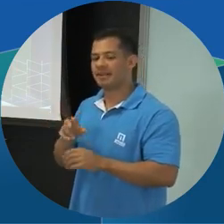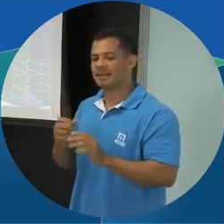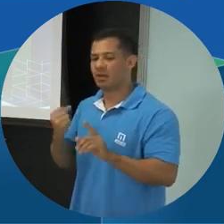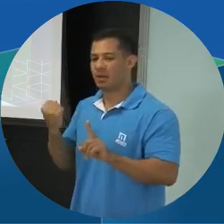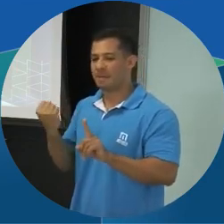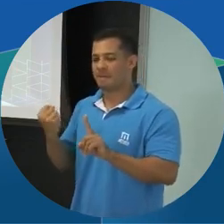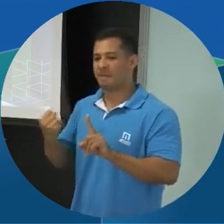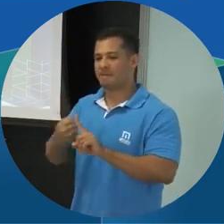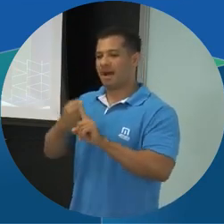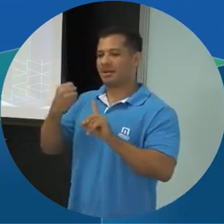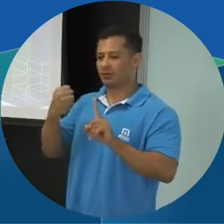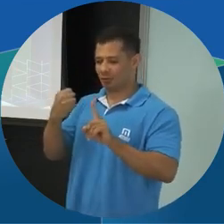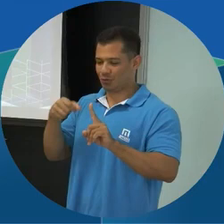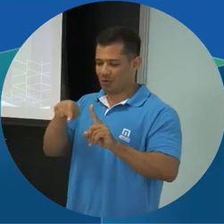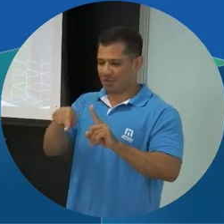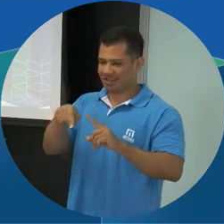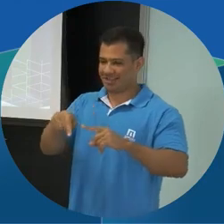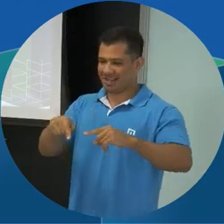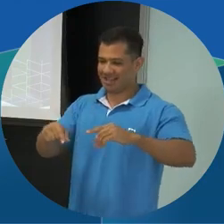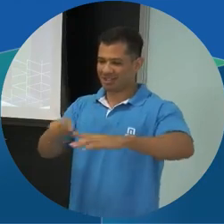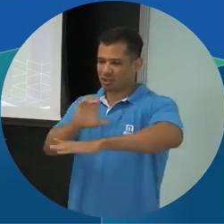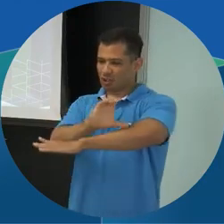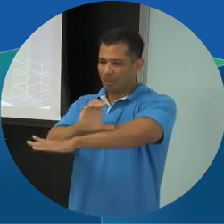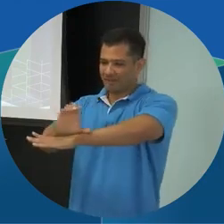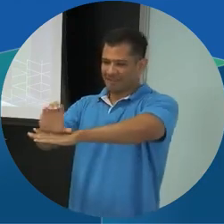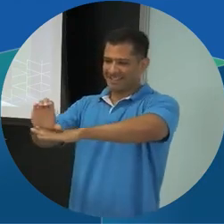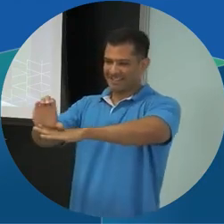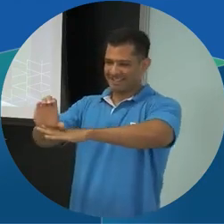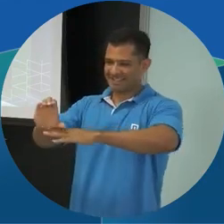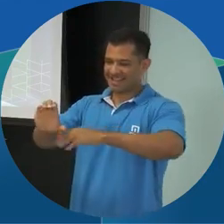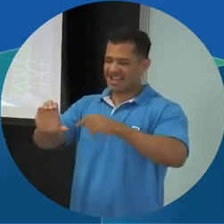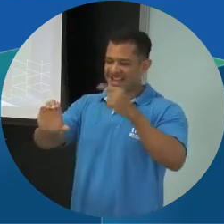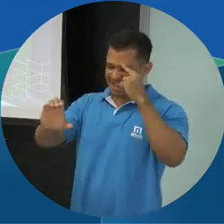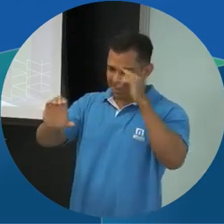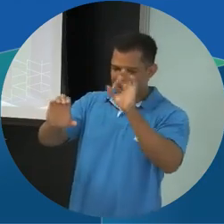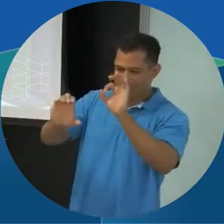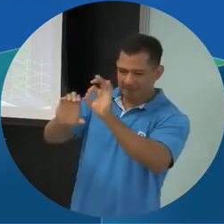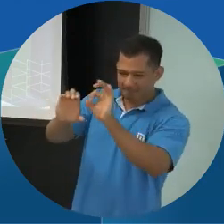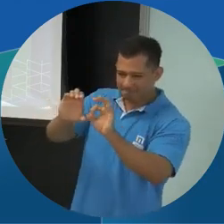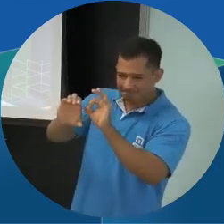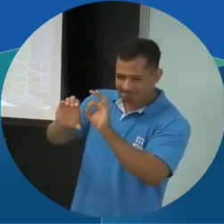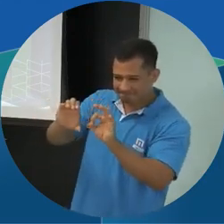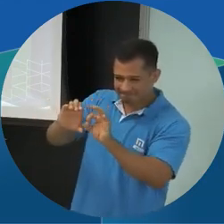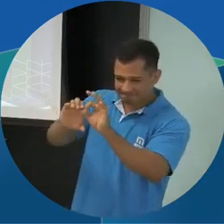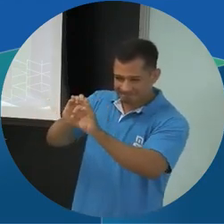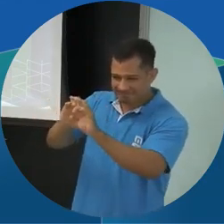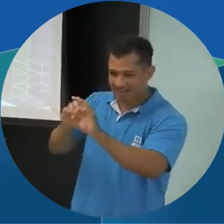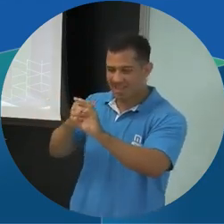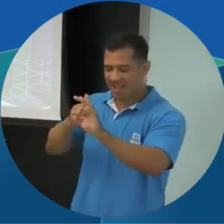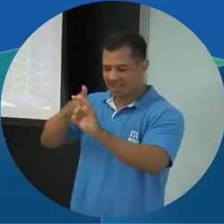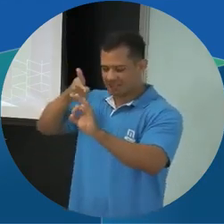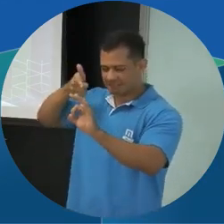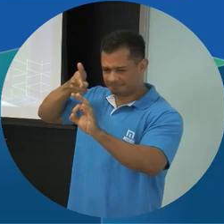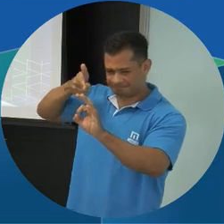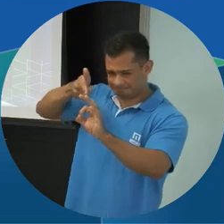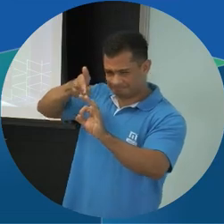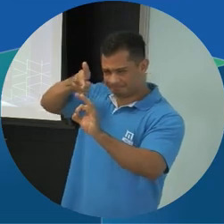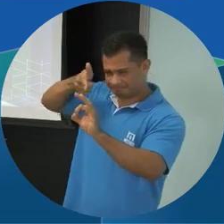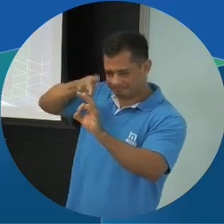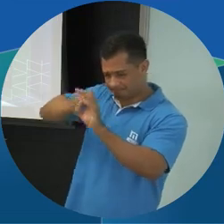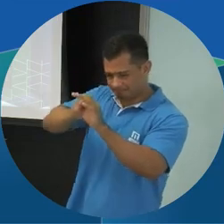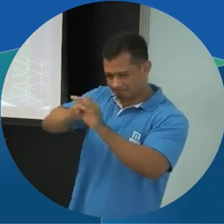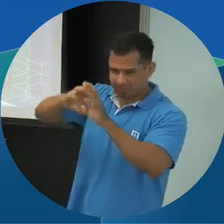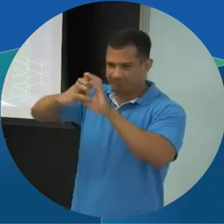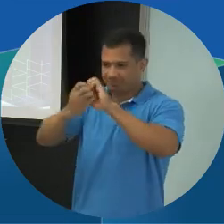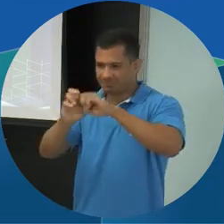com a superfície e ele vai procurar esses caminhos, essas microfissuras, tá? E ele vai fazendo a remoção. Podem